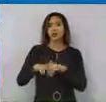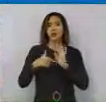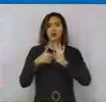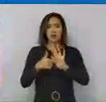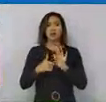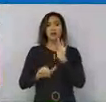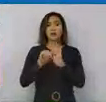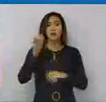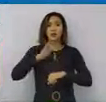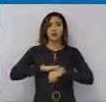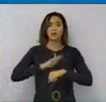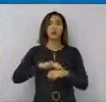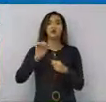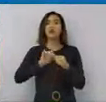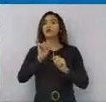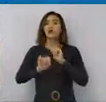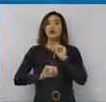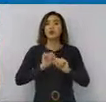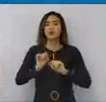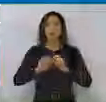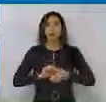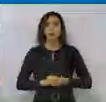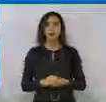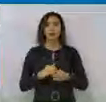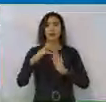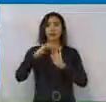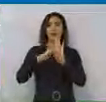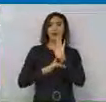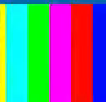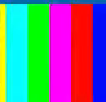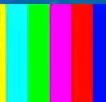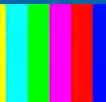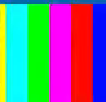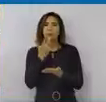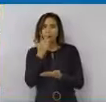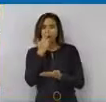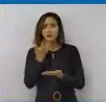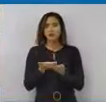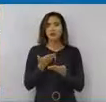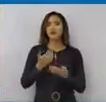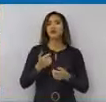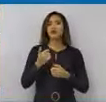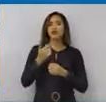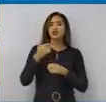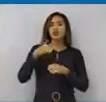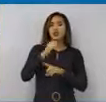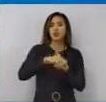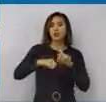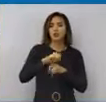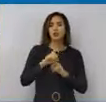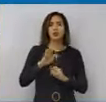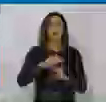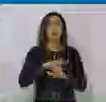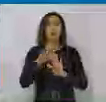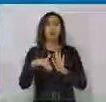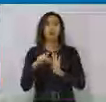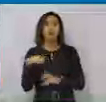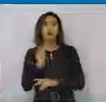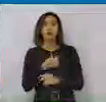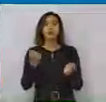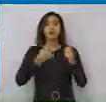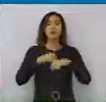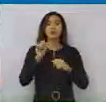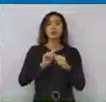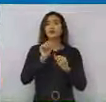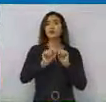primeiro momento, foi feito um plano geral, né? Um marco de gestão ambiental e social. Isso tudo para a gente poder fazer